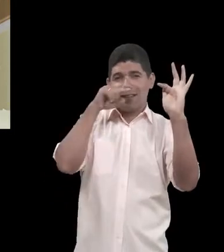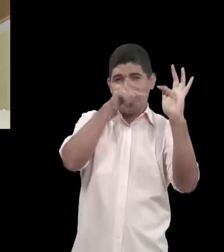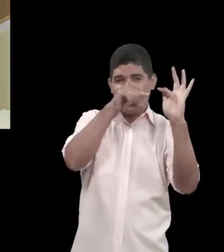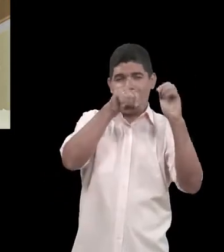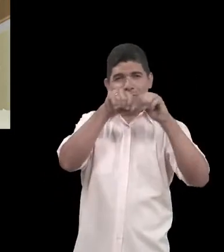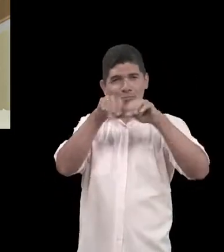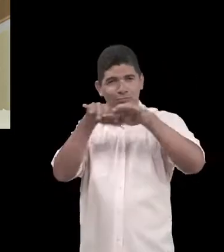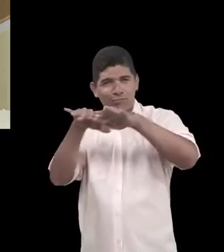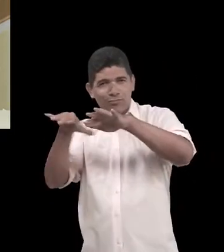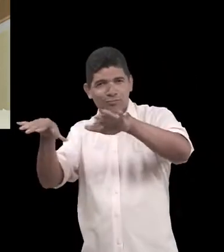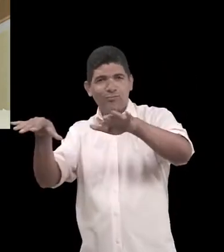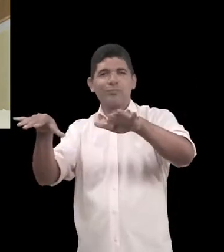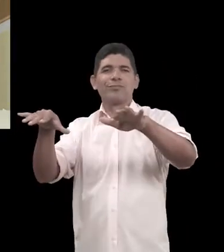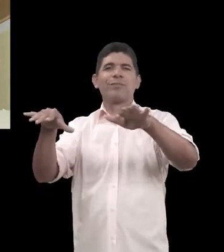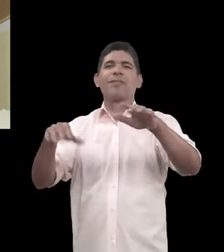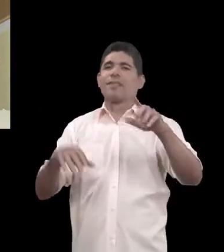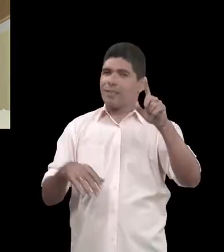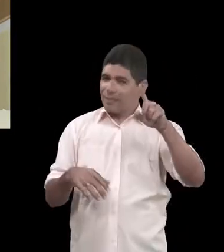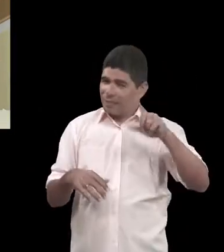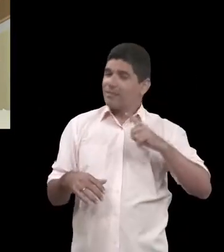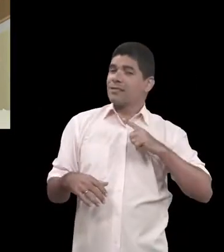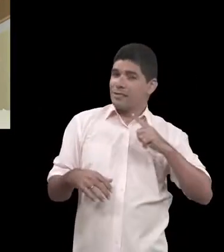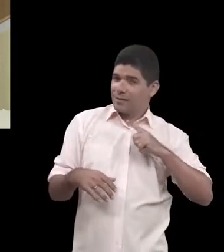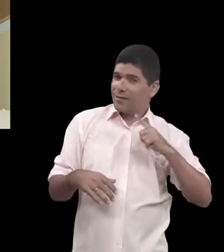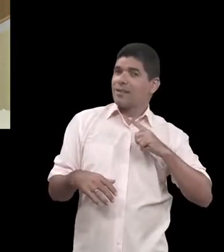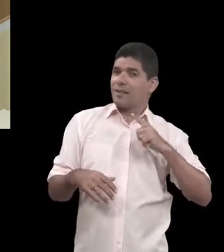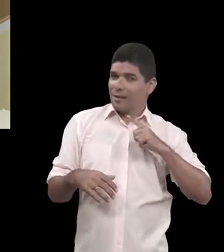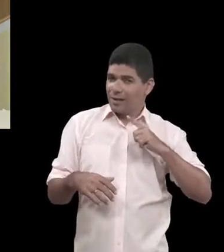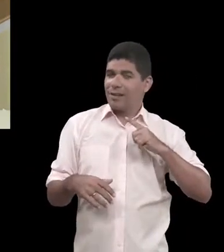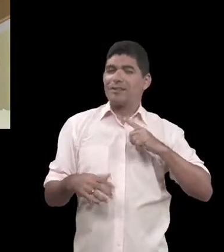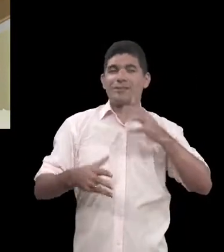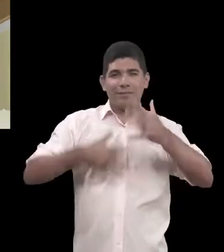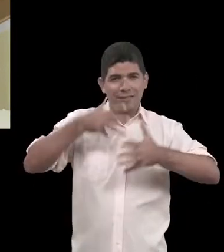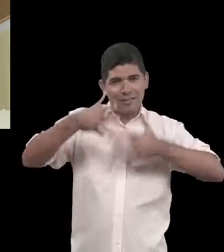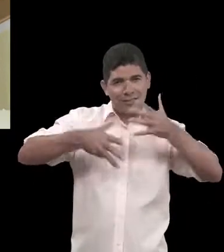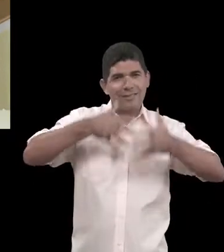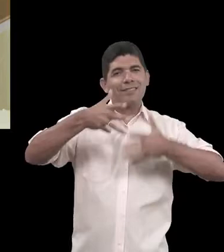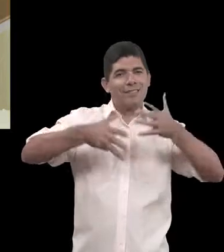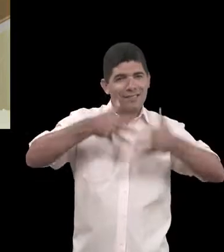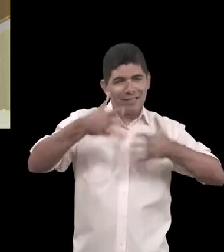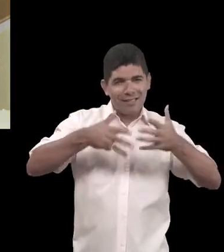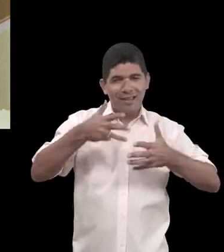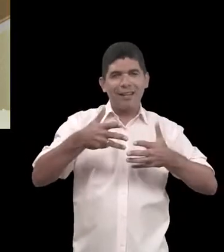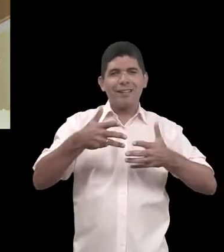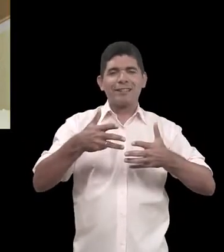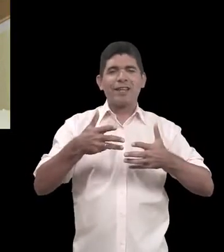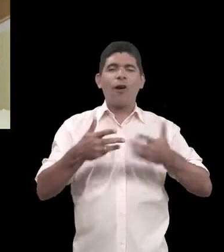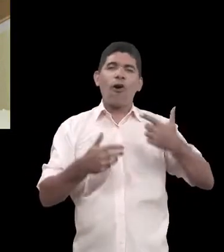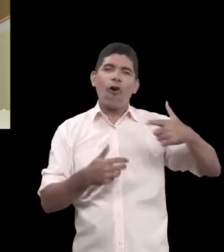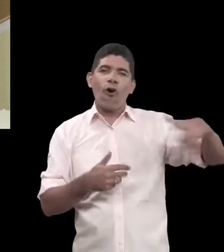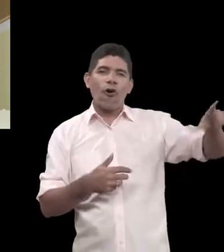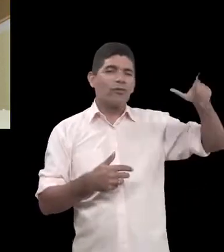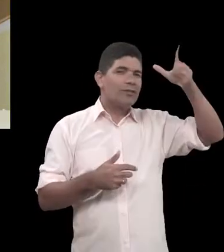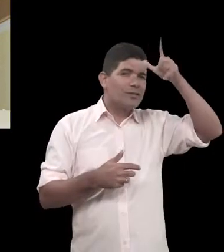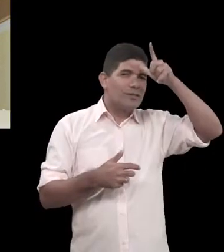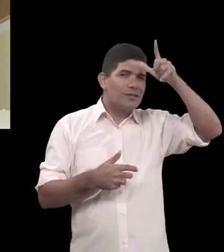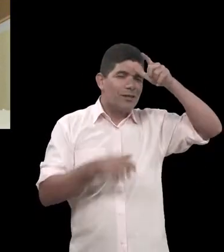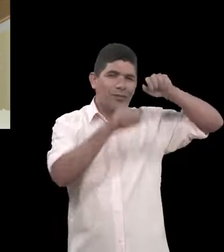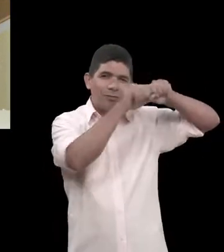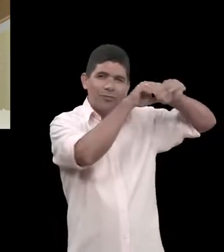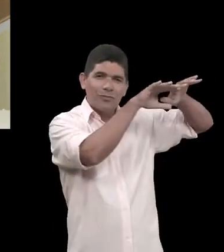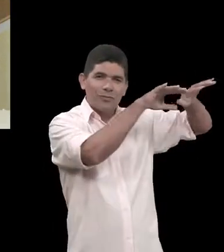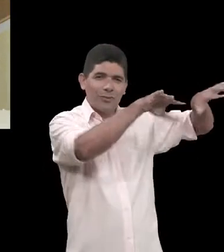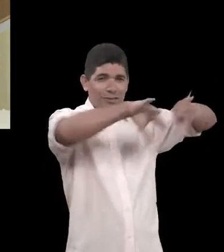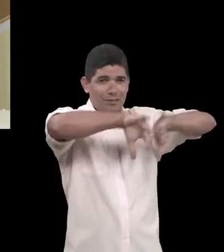são troncos que existem na língua de sinais. Tem um tronco germânico também, né? Então, aqui a